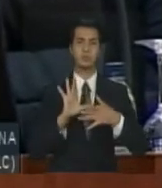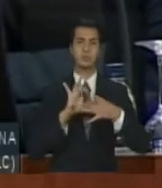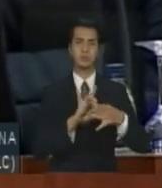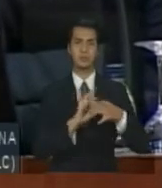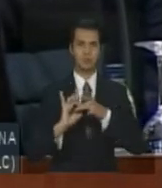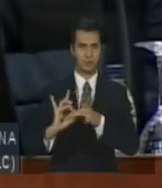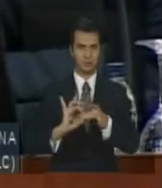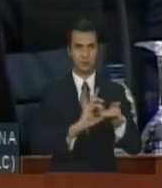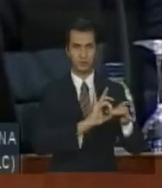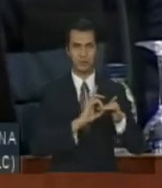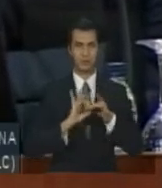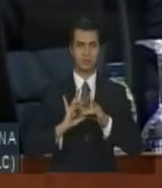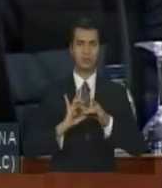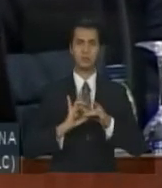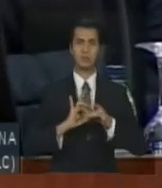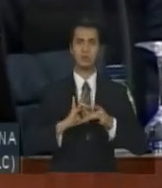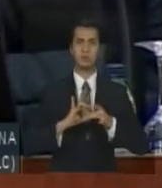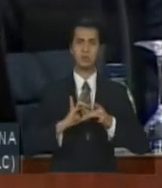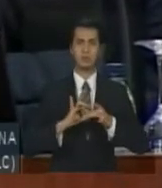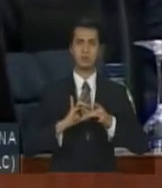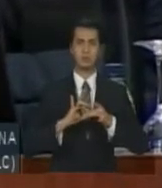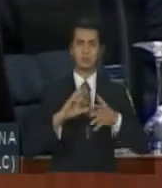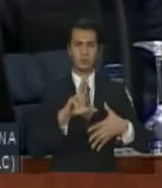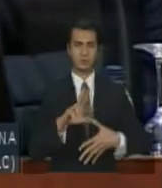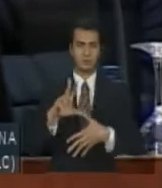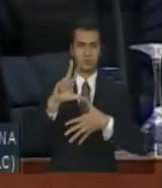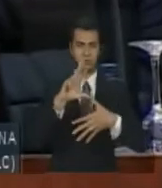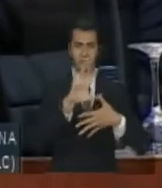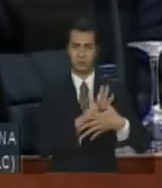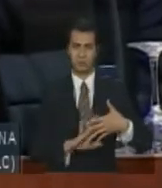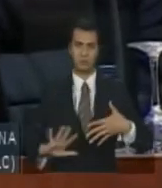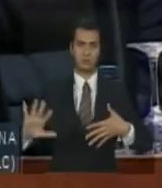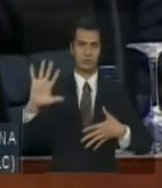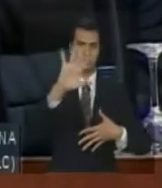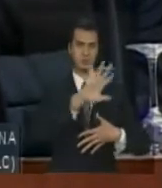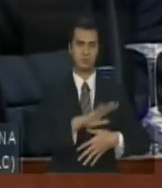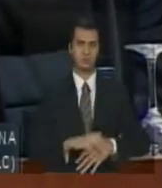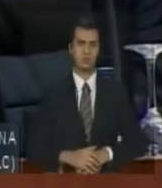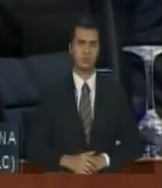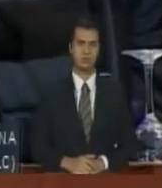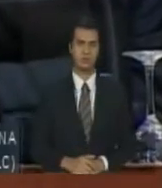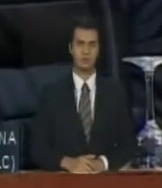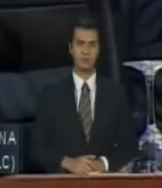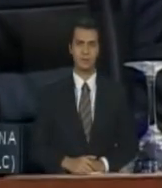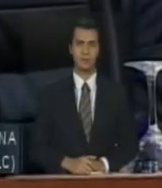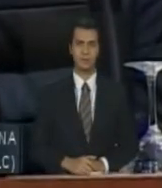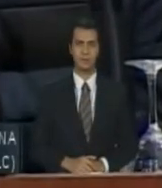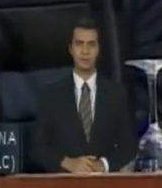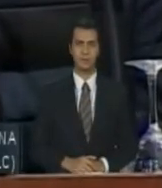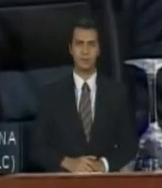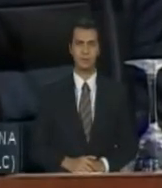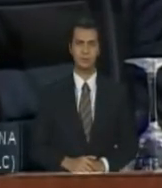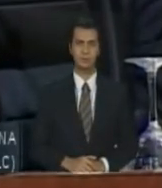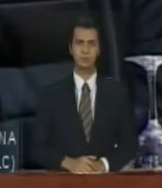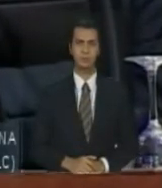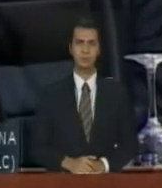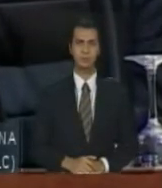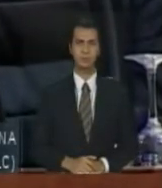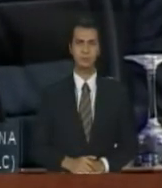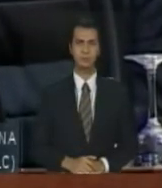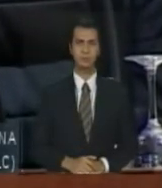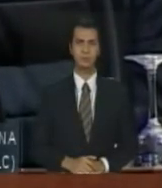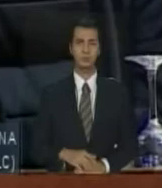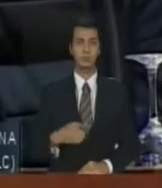integração das diferentes regiões da América Latina. Não podemos, sempre que